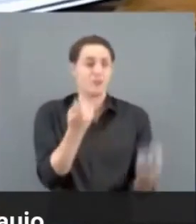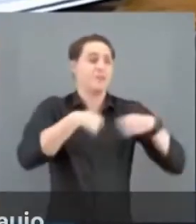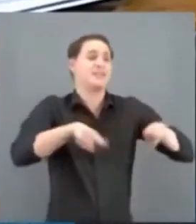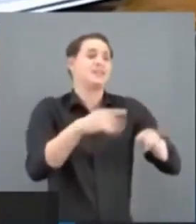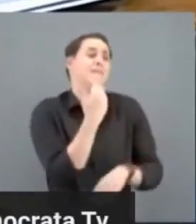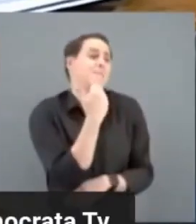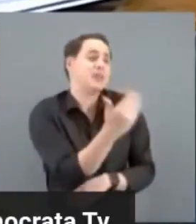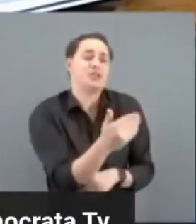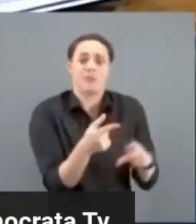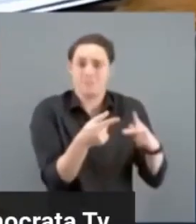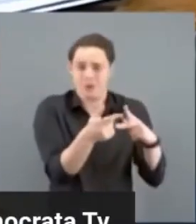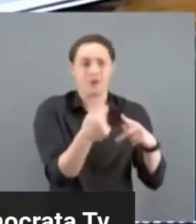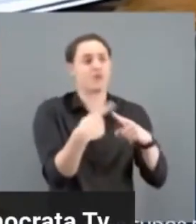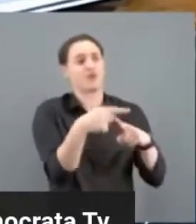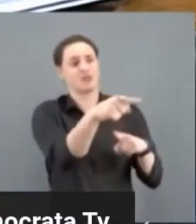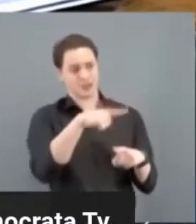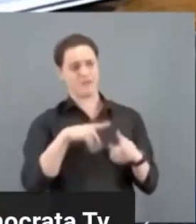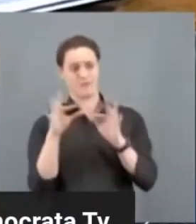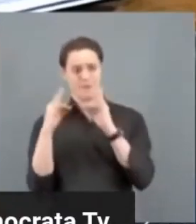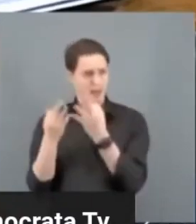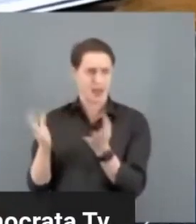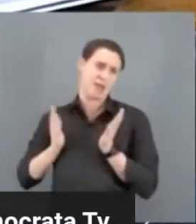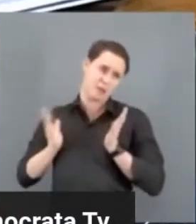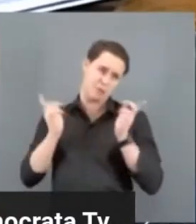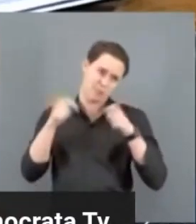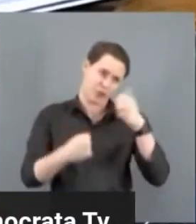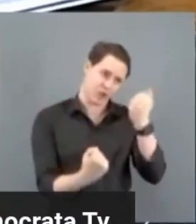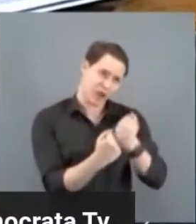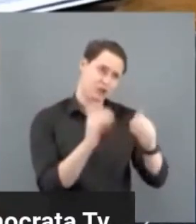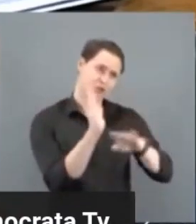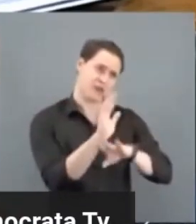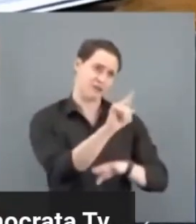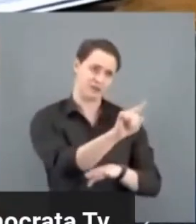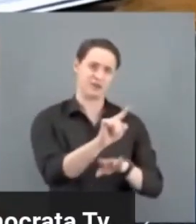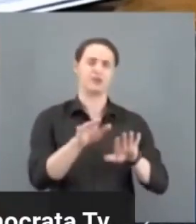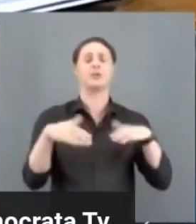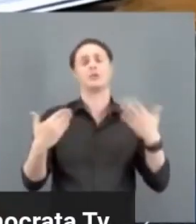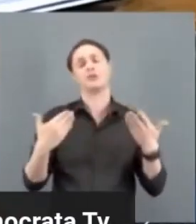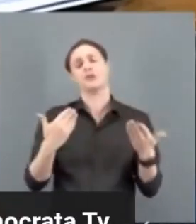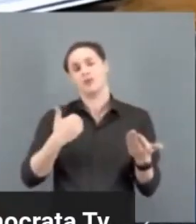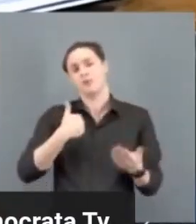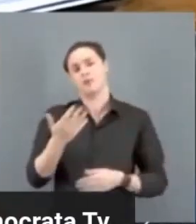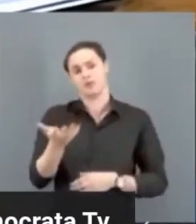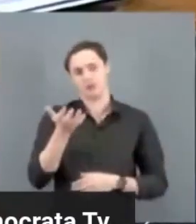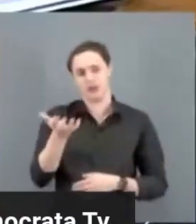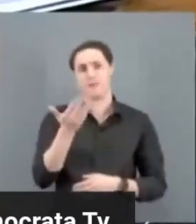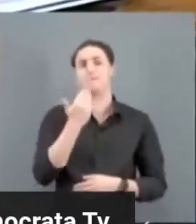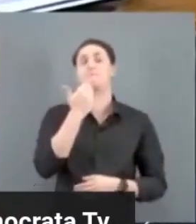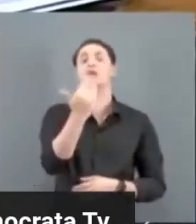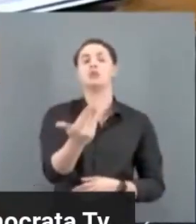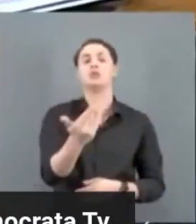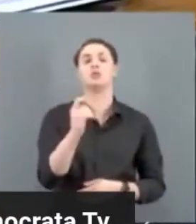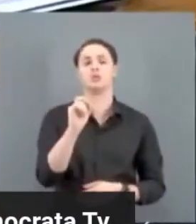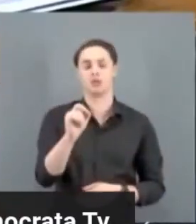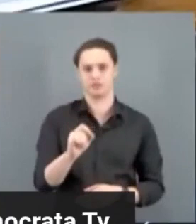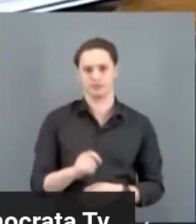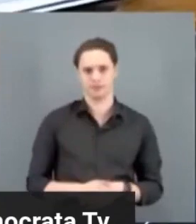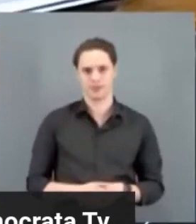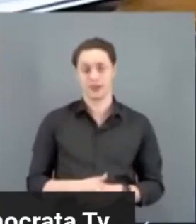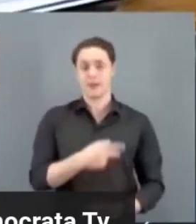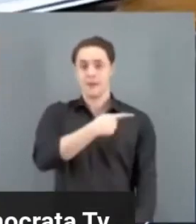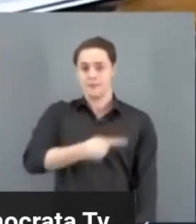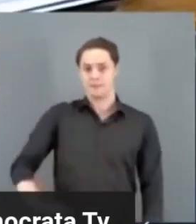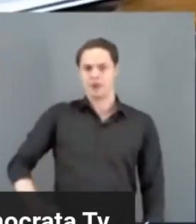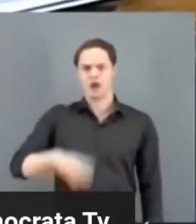eu acho que o senhor tem familiares ricos também que podem lhe ajudar. Eu gostaria aqui de pedir que o presidente Jair